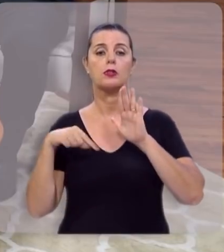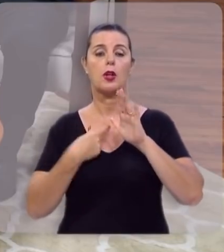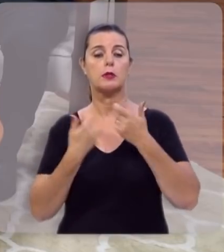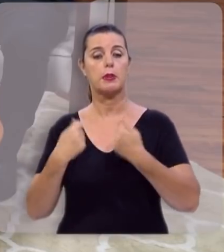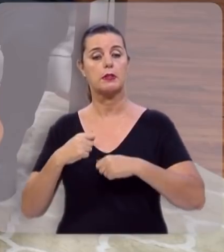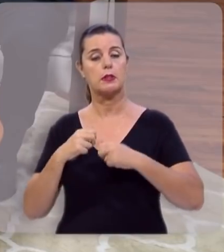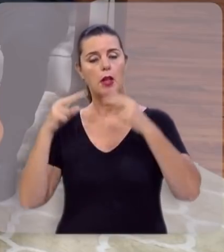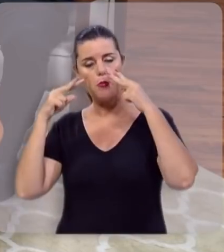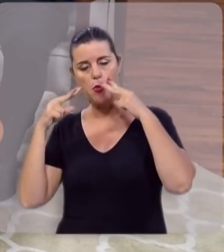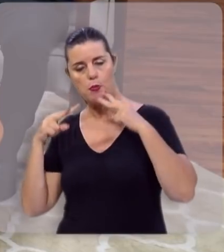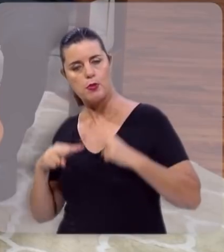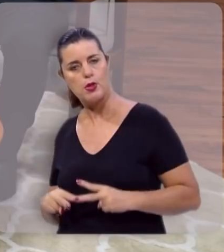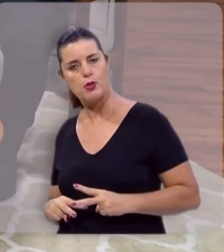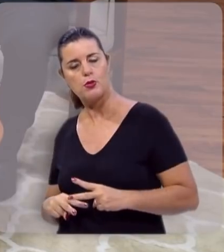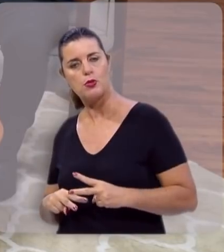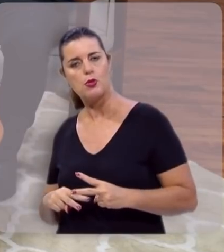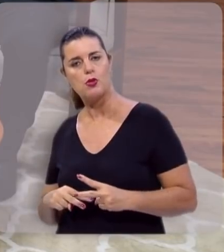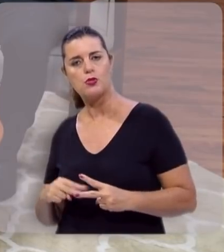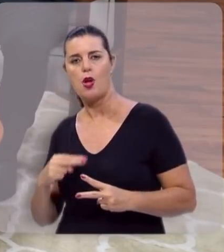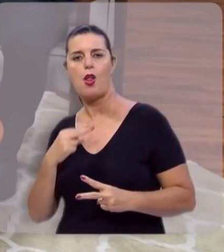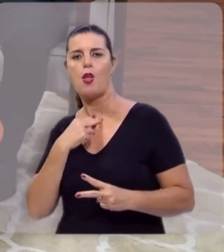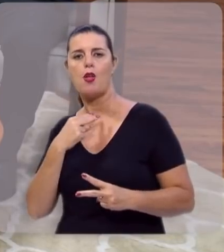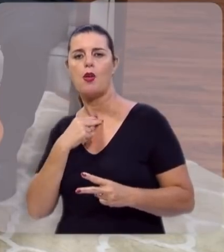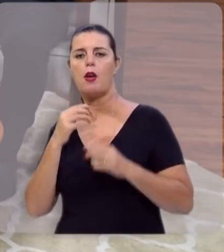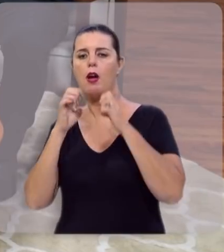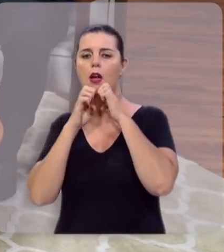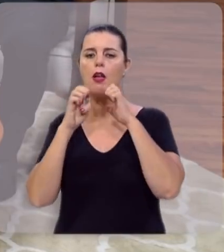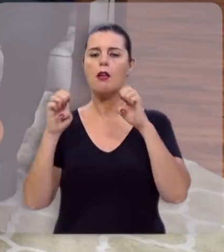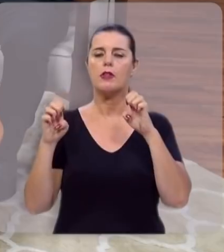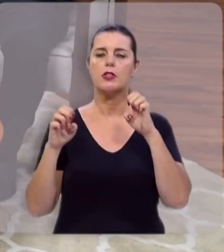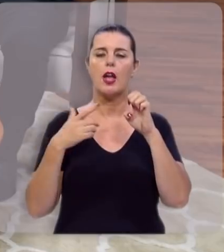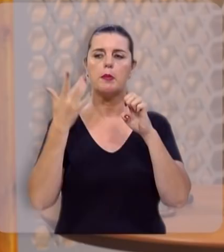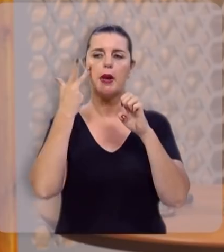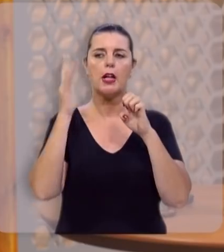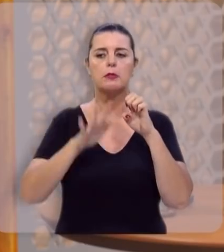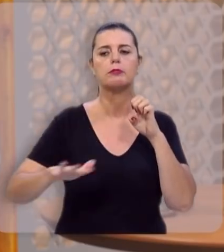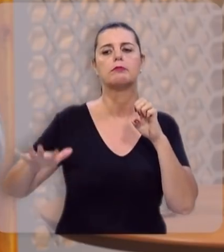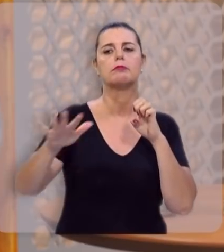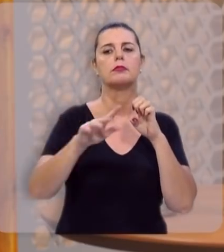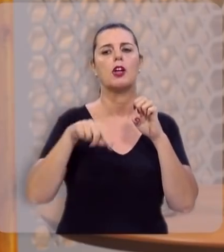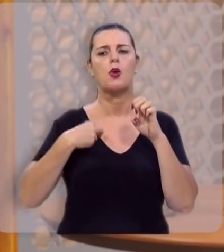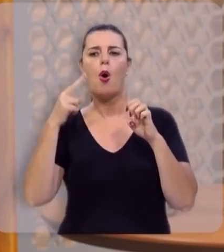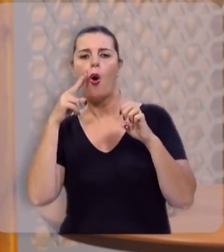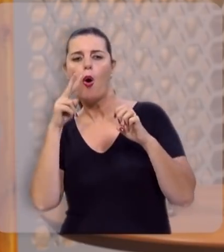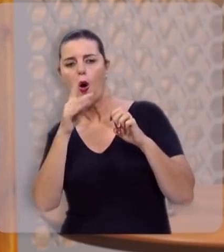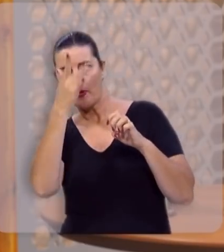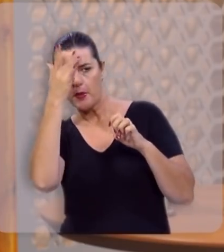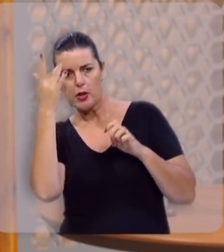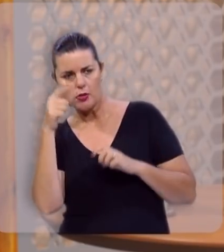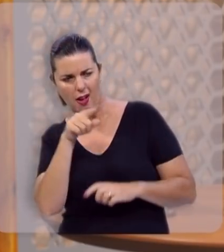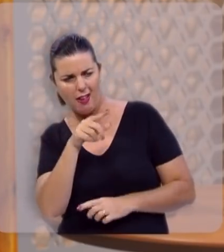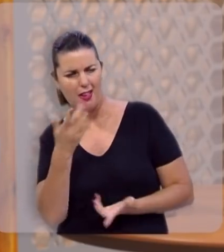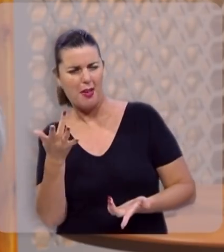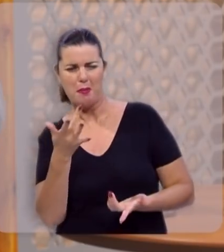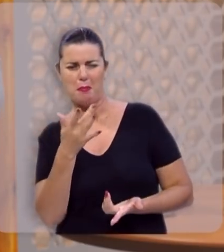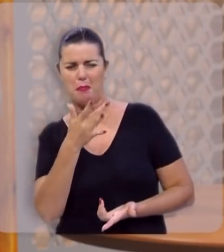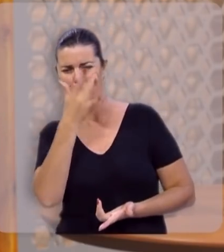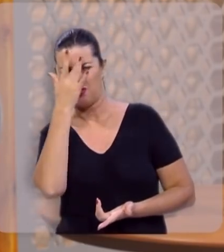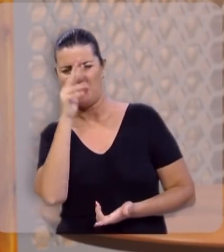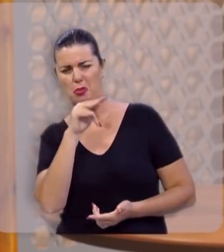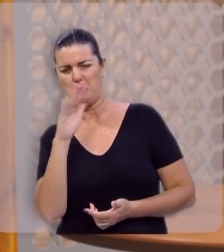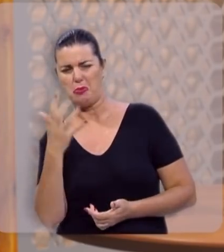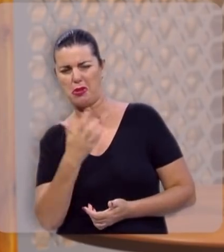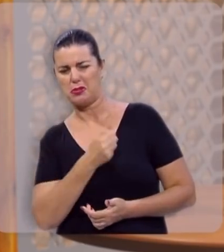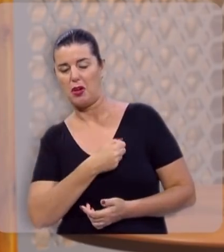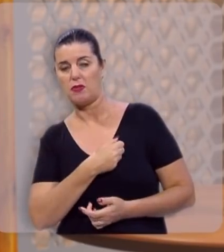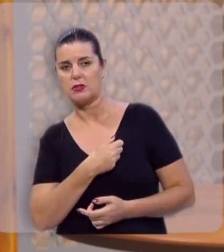Implicação, nós temos que ser humildes. Nós não devemos sonegar o evangelho a ninguém. Porque às vezes nós olhamos para uma pessoa e achamos, esse aí